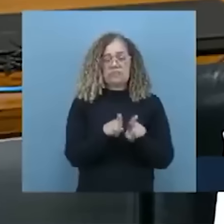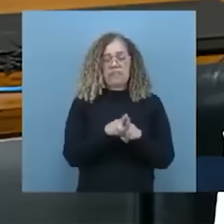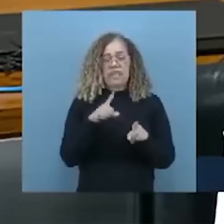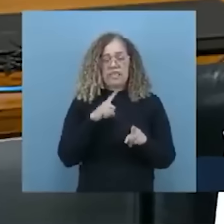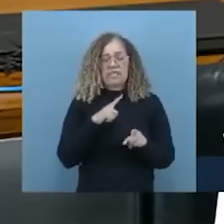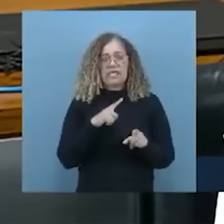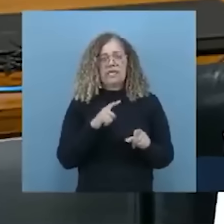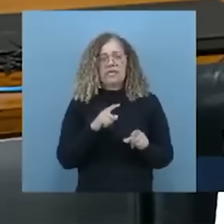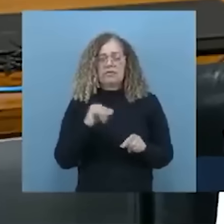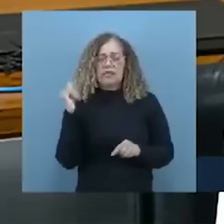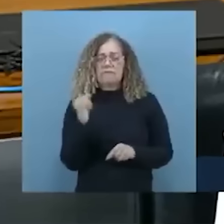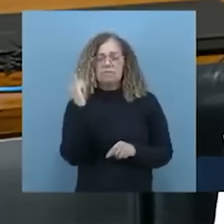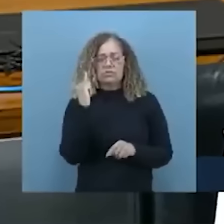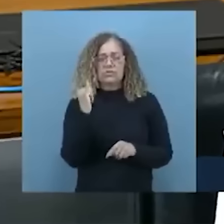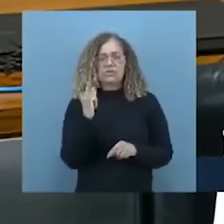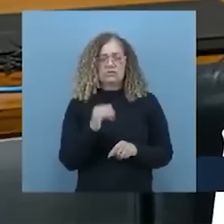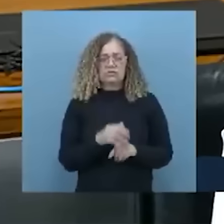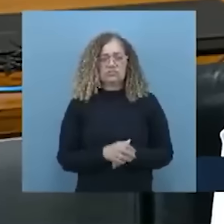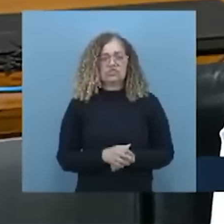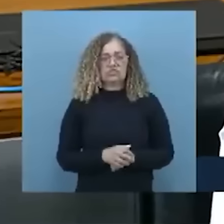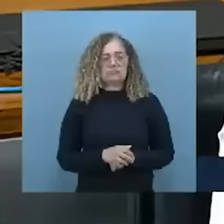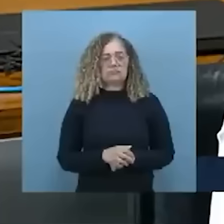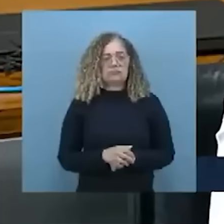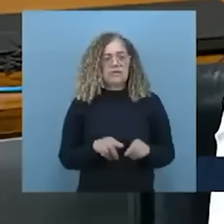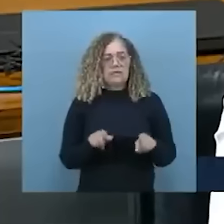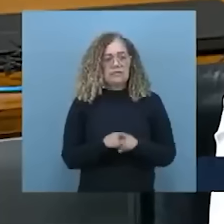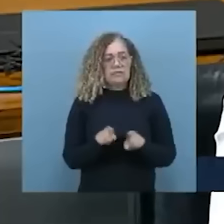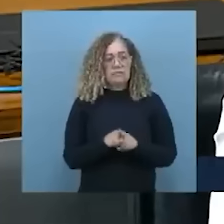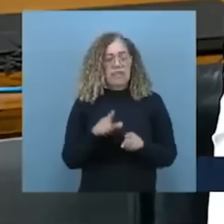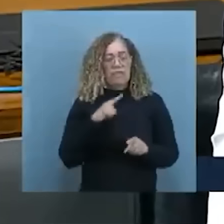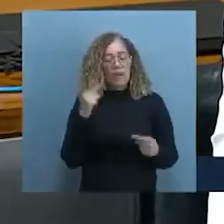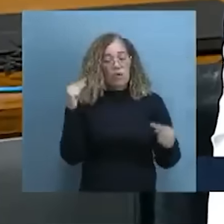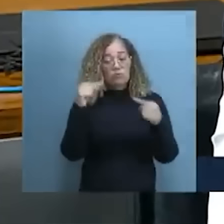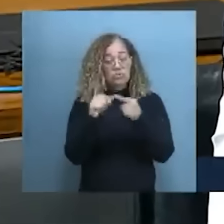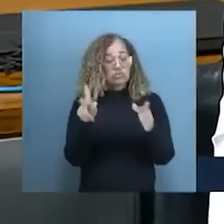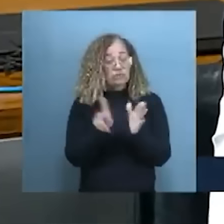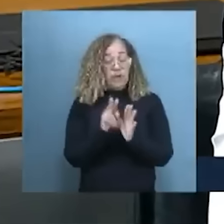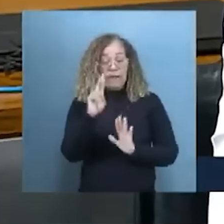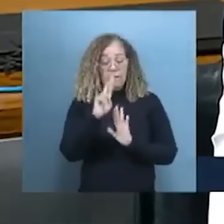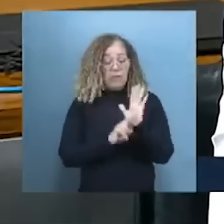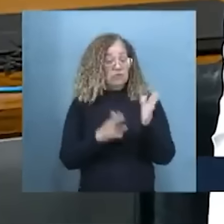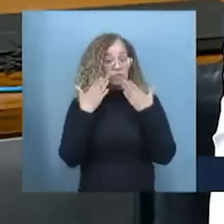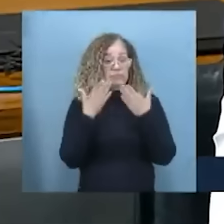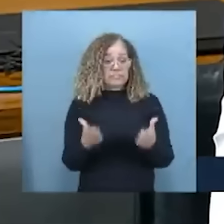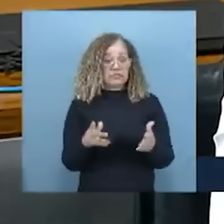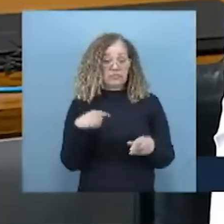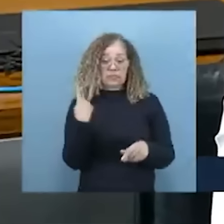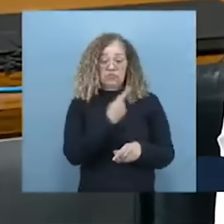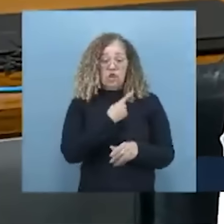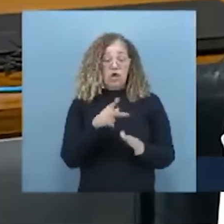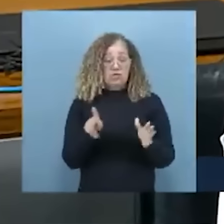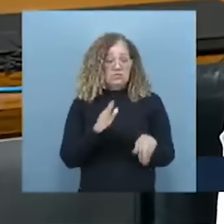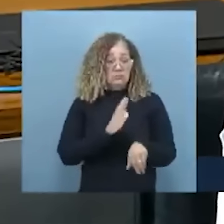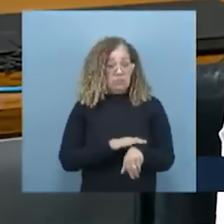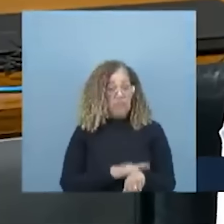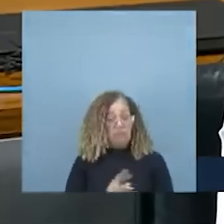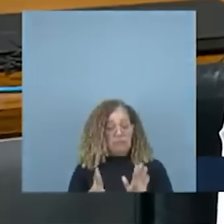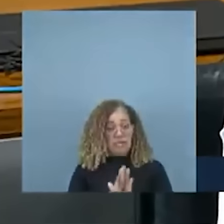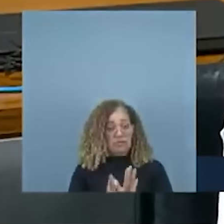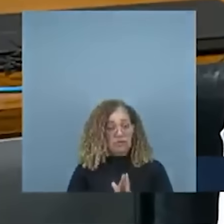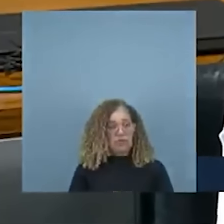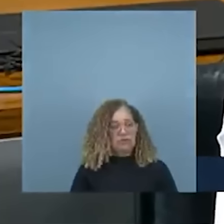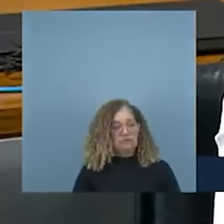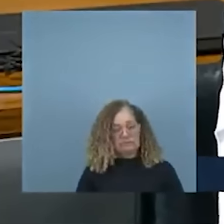determinante foi fundamental para a finalização do relatório que apresentamos como relatora naquele momento e